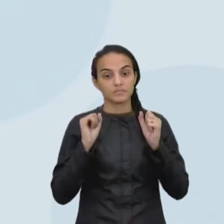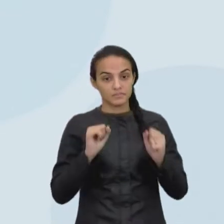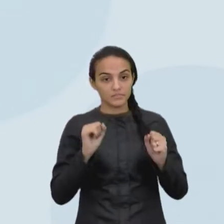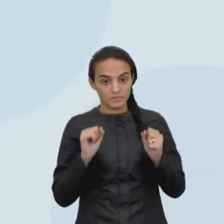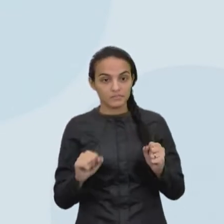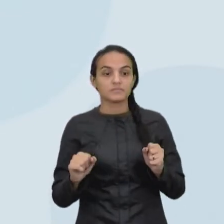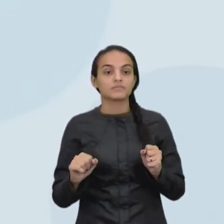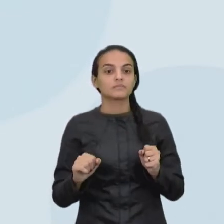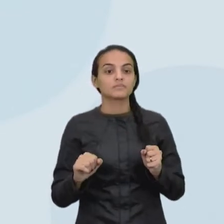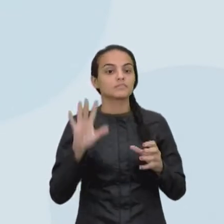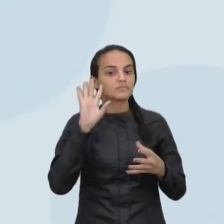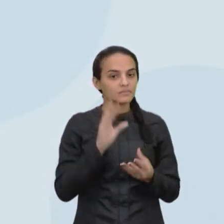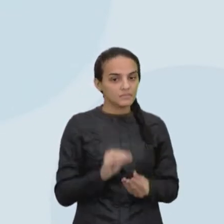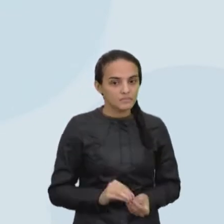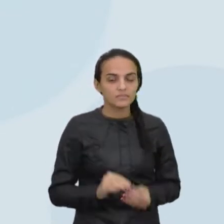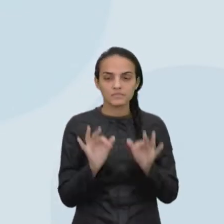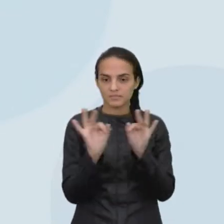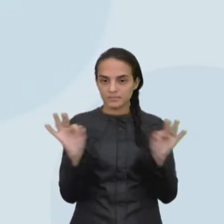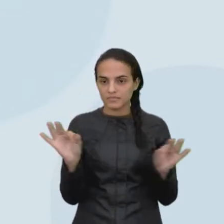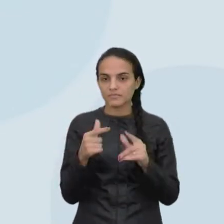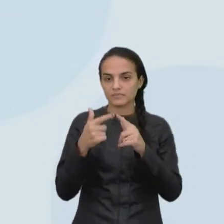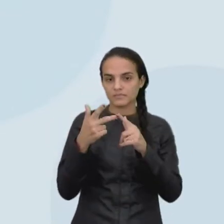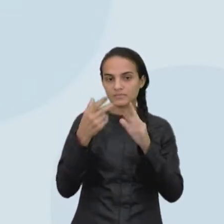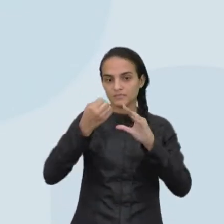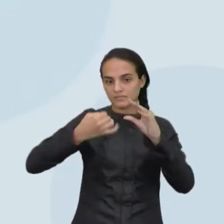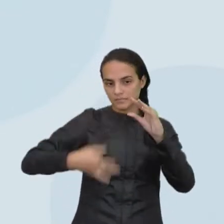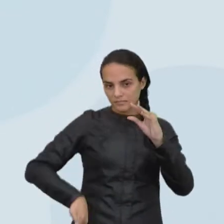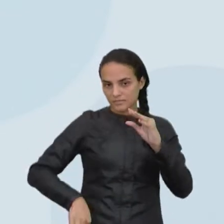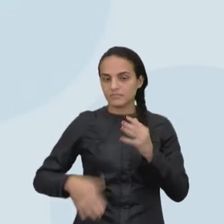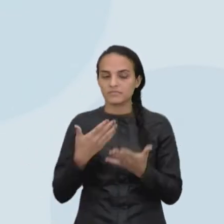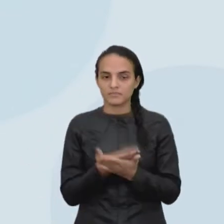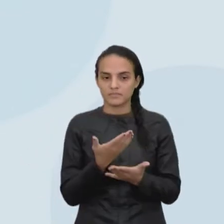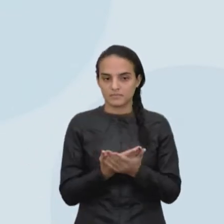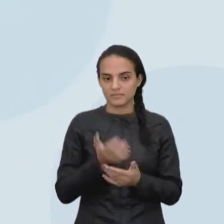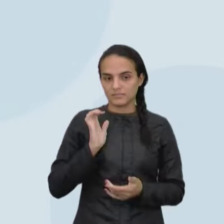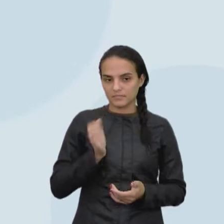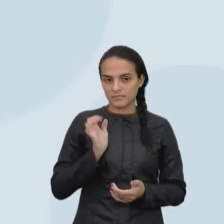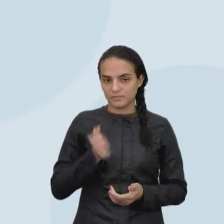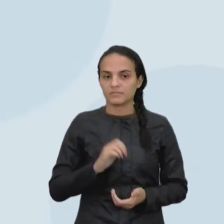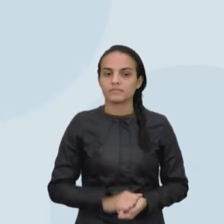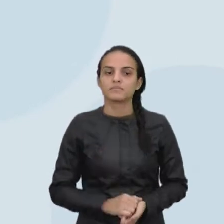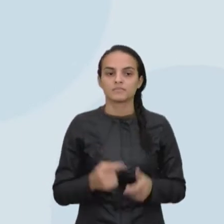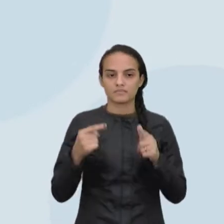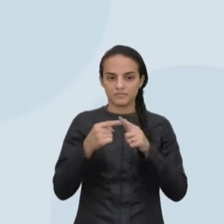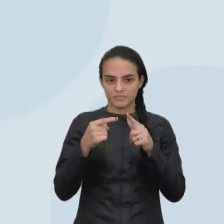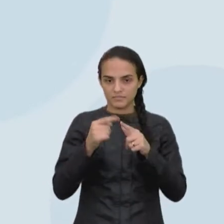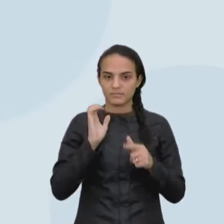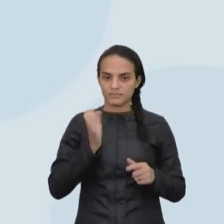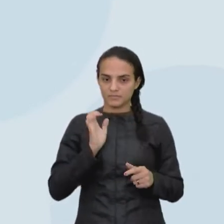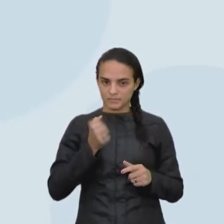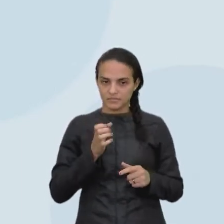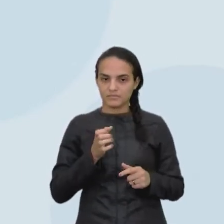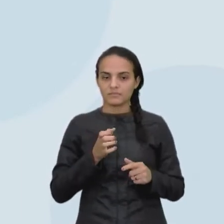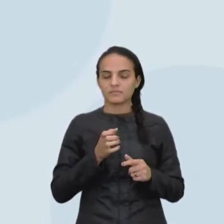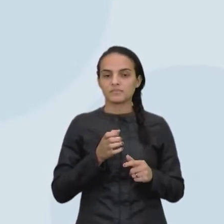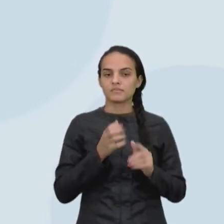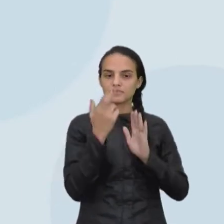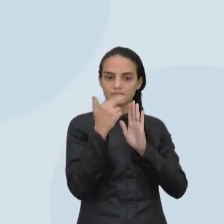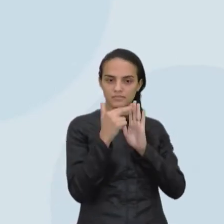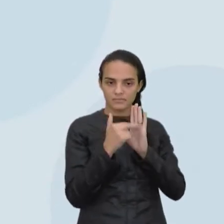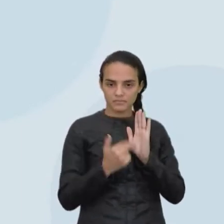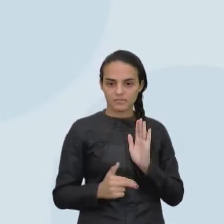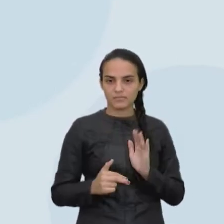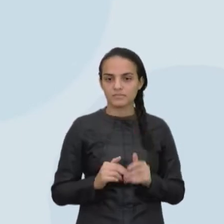simples 2 tipos de características em relação ao estudo estatístico. Então, estatística